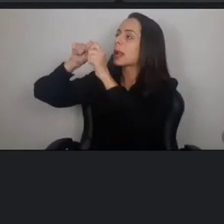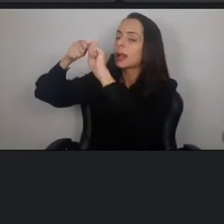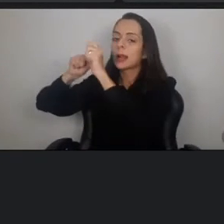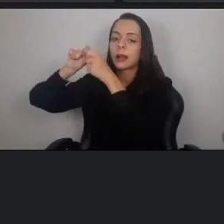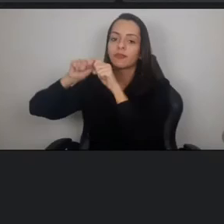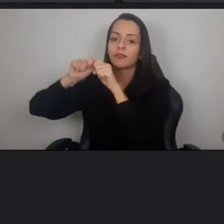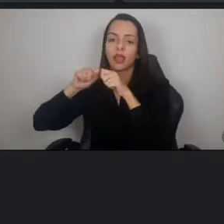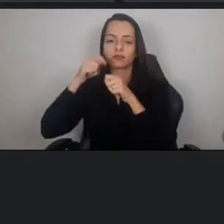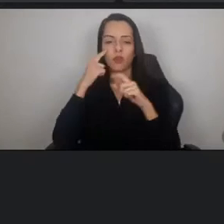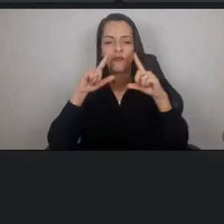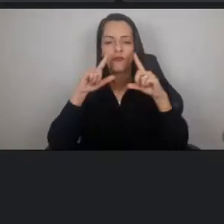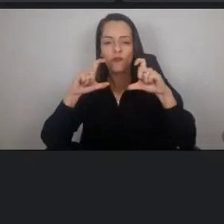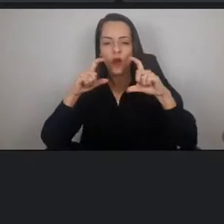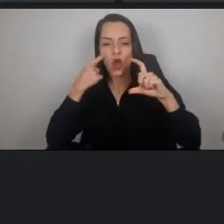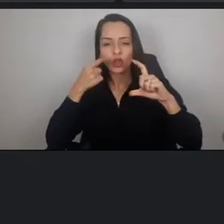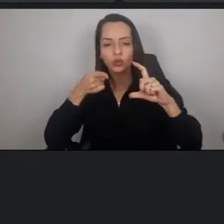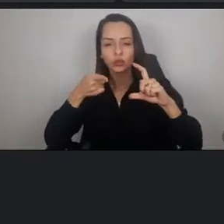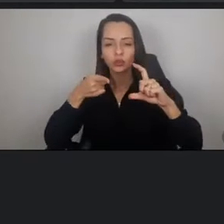aí mostradas,